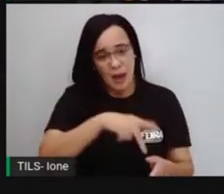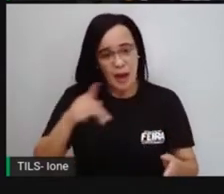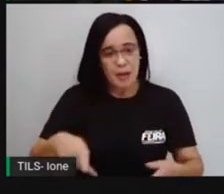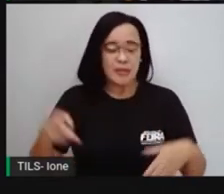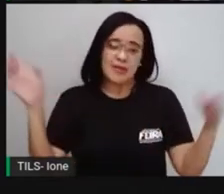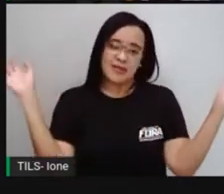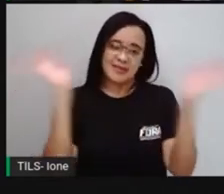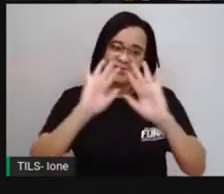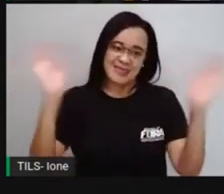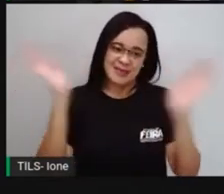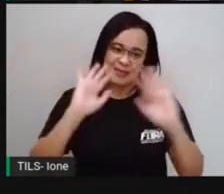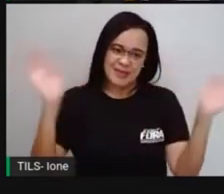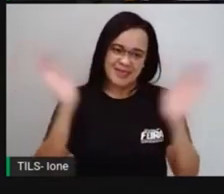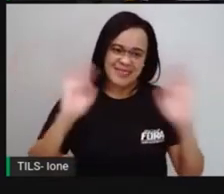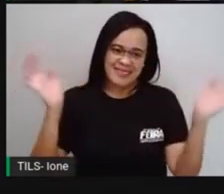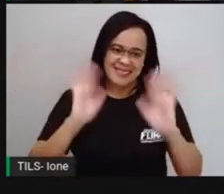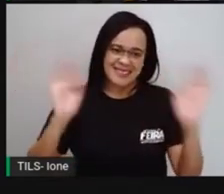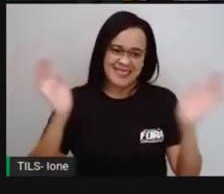Tchau, tchau.